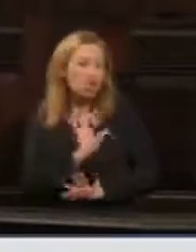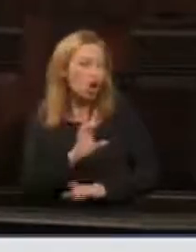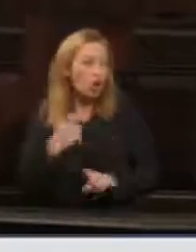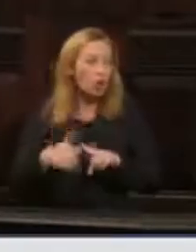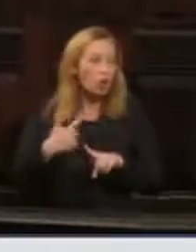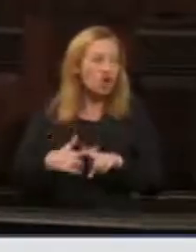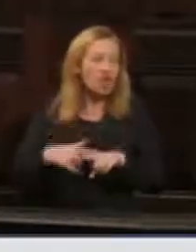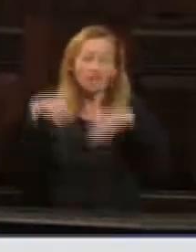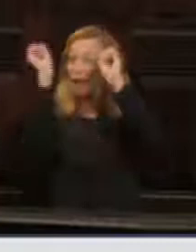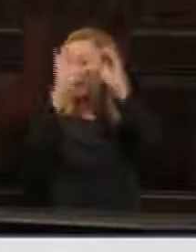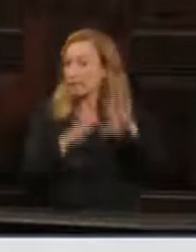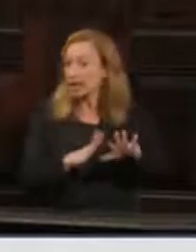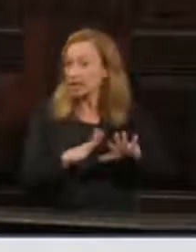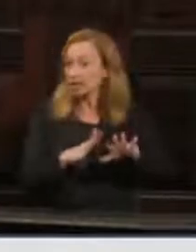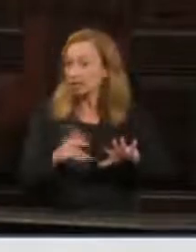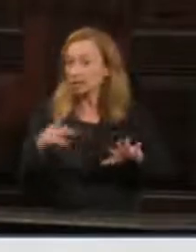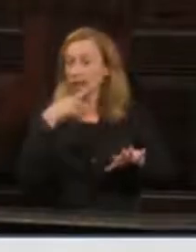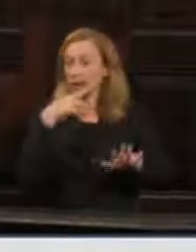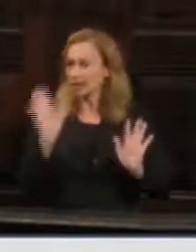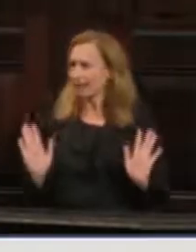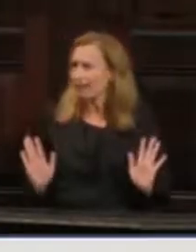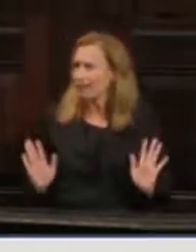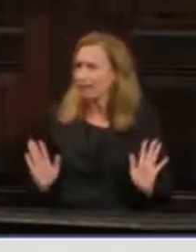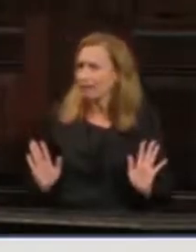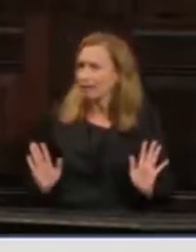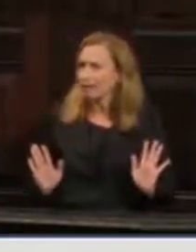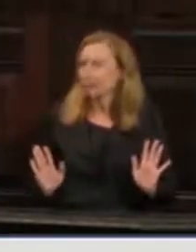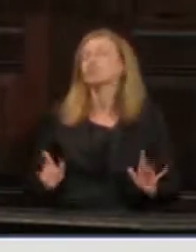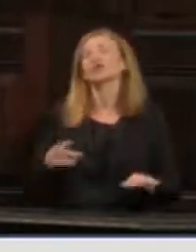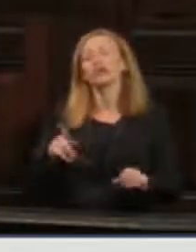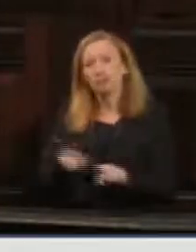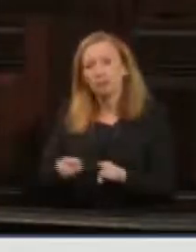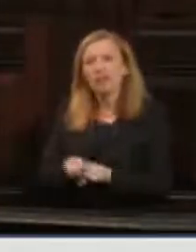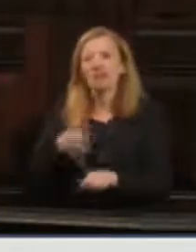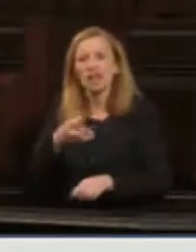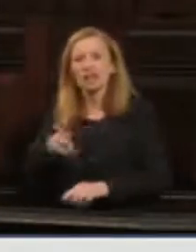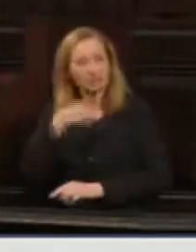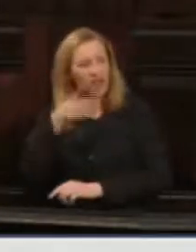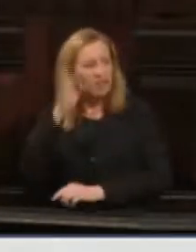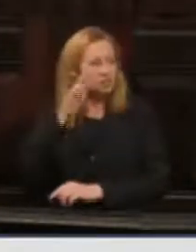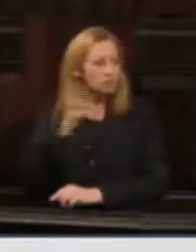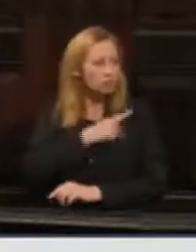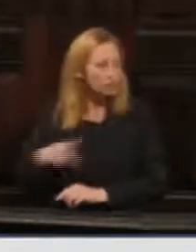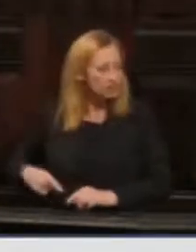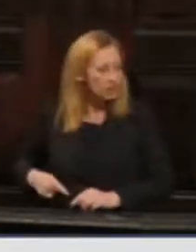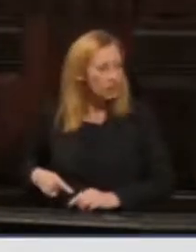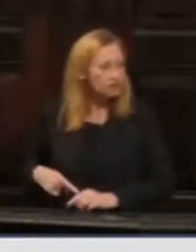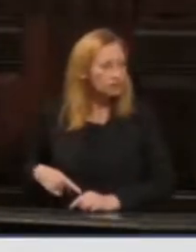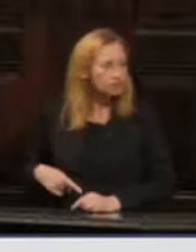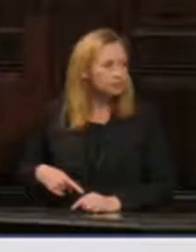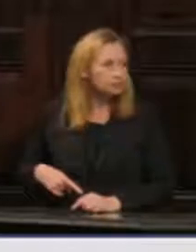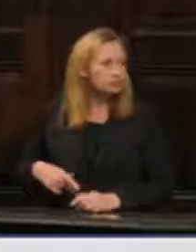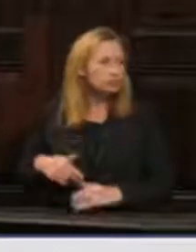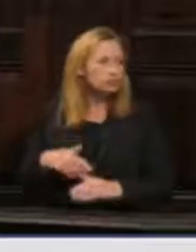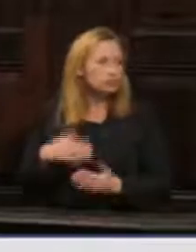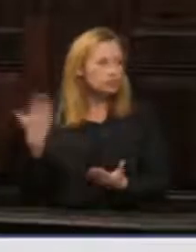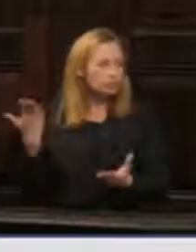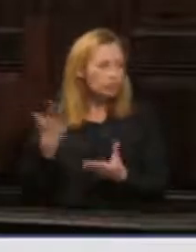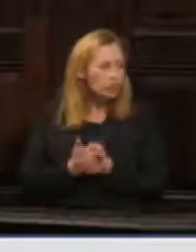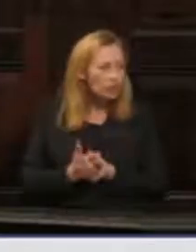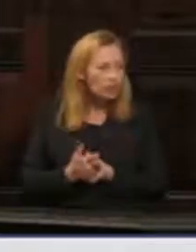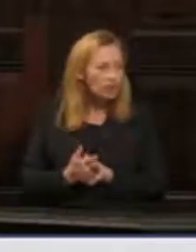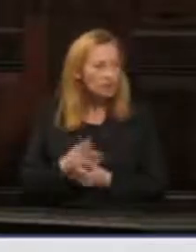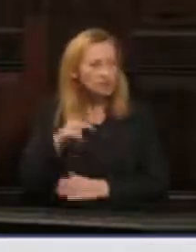a bênção parlamentar. Dito isso, eu também queria compartilhar, presidente, no tempo que me sobra, sobre o processo que a gente vem fazendo no